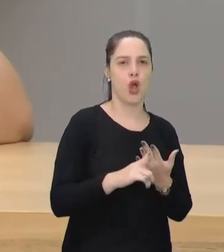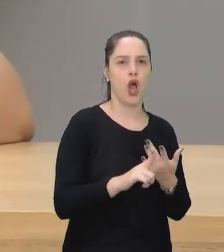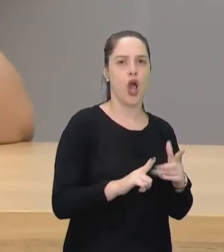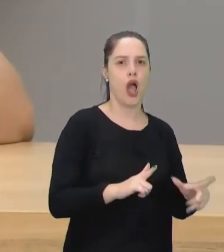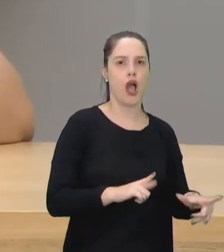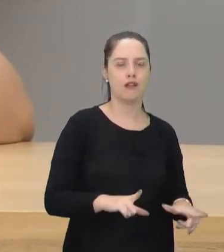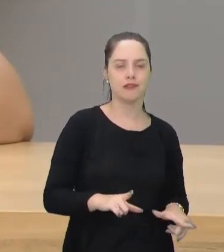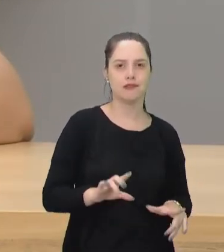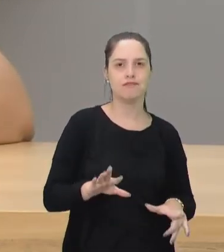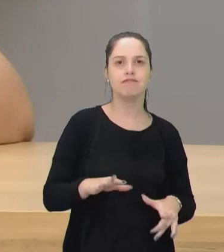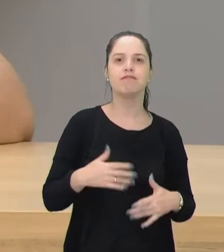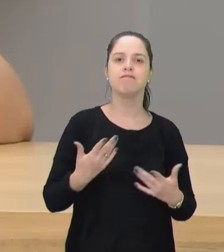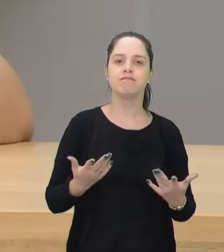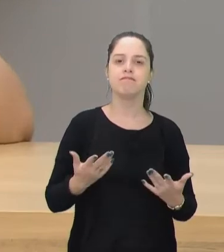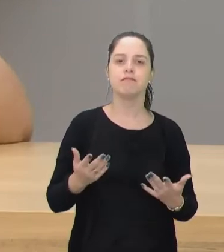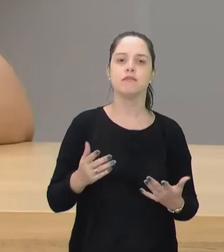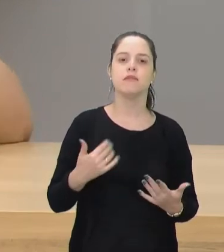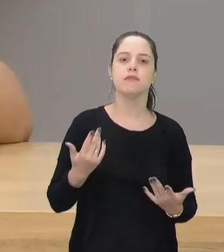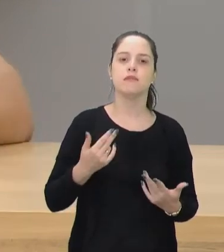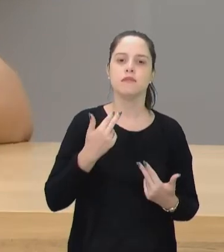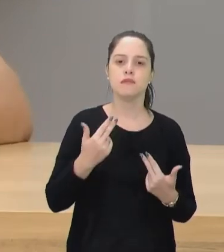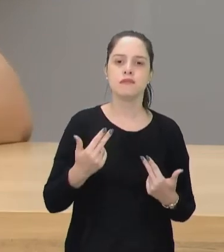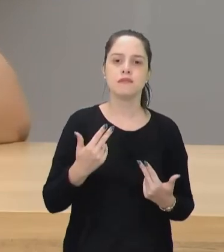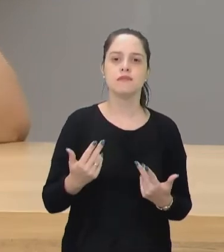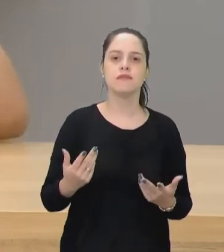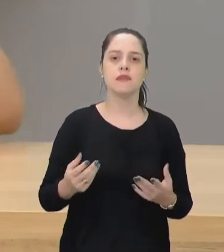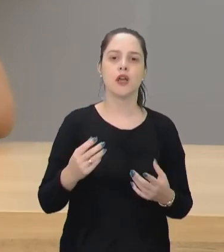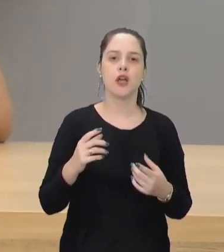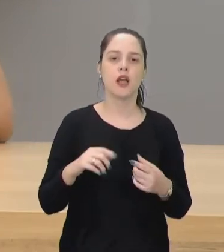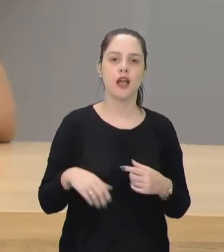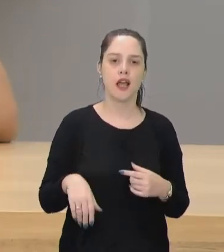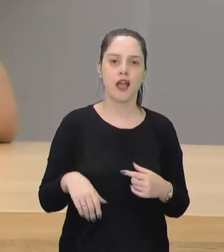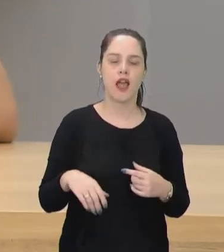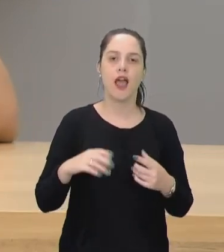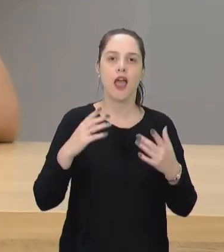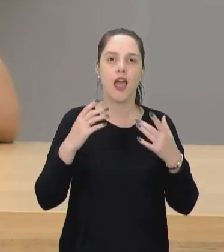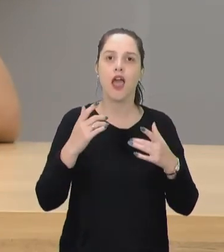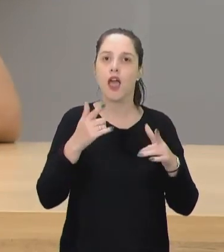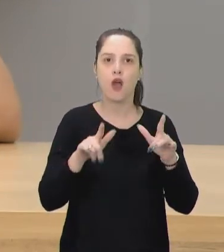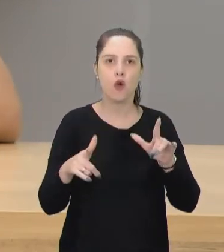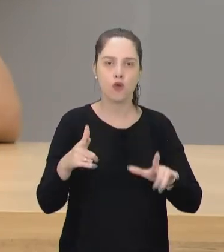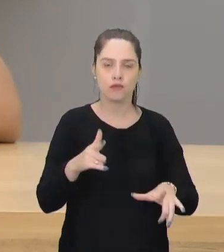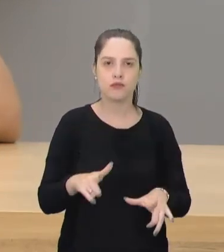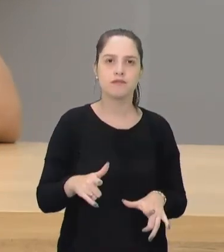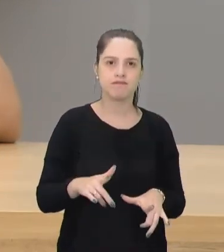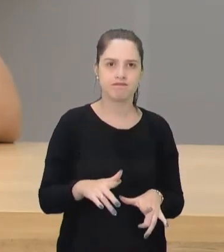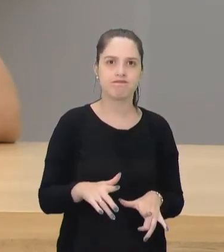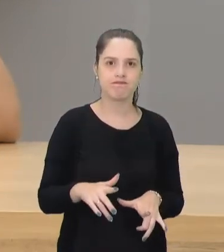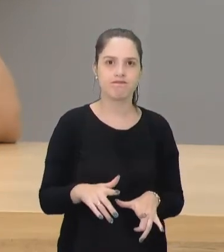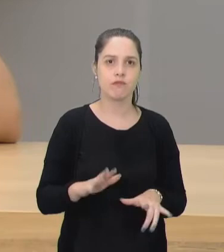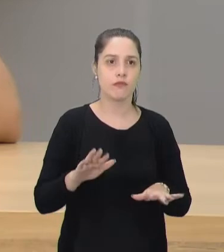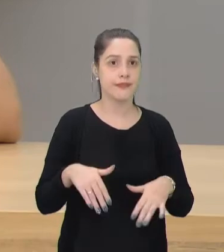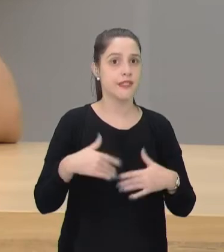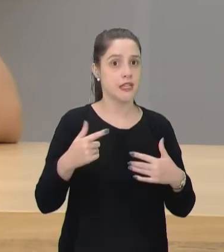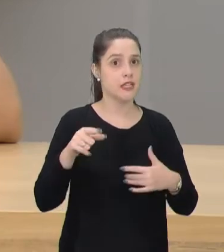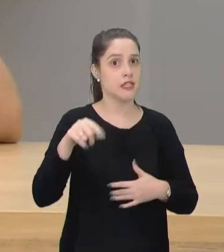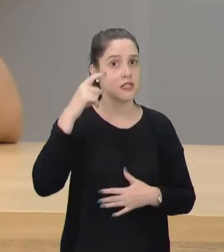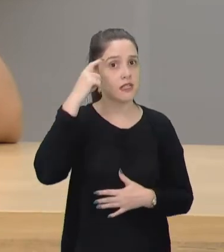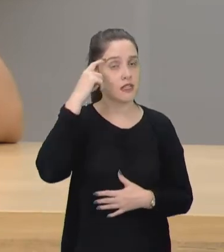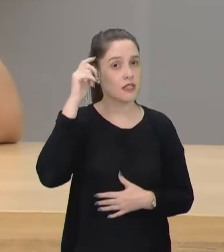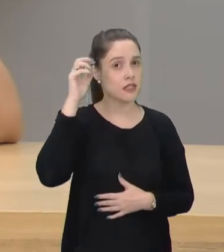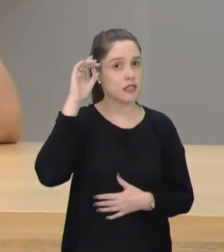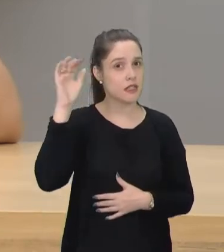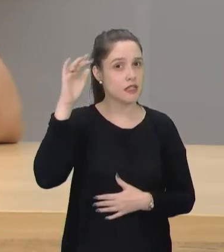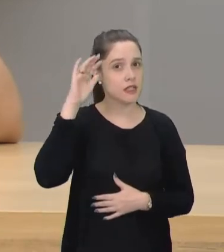Eles chamavam de raças, né? Eles acreditavam que algumas raças eram inferiores às outras. Esse é um pensamento